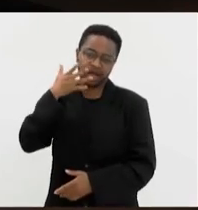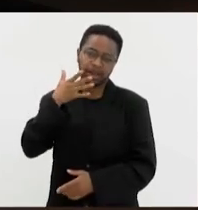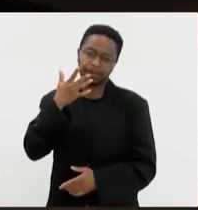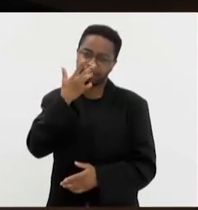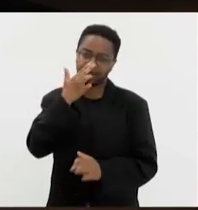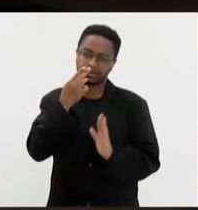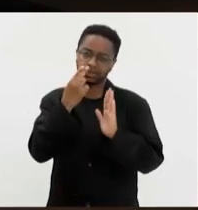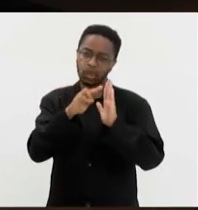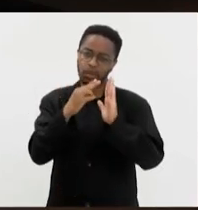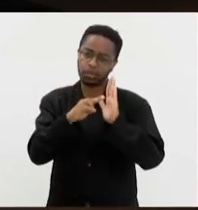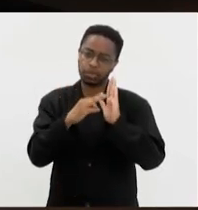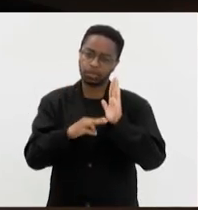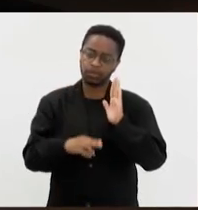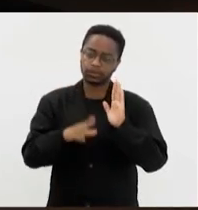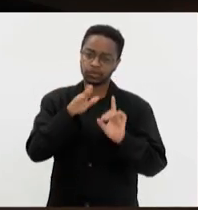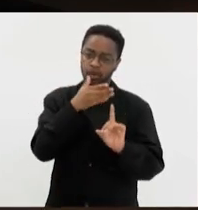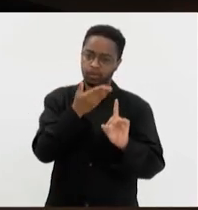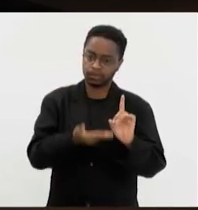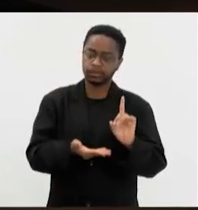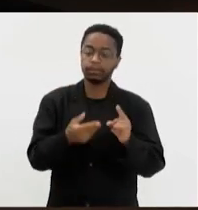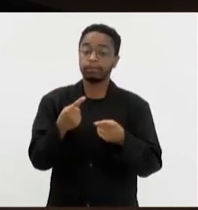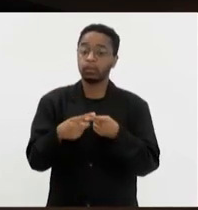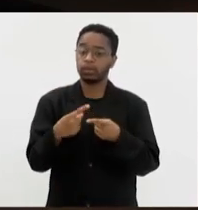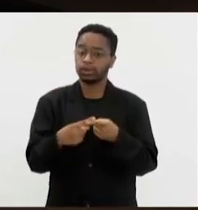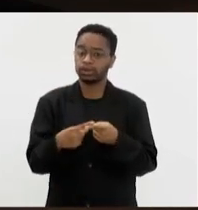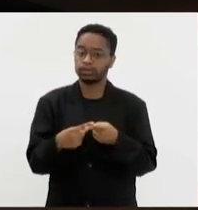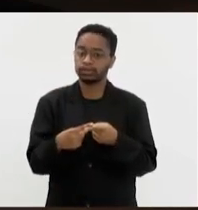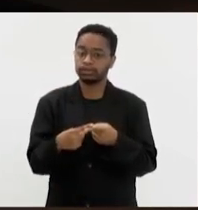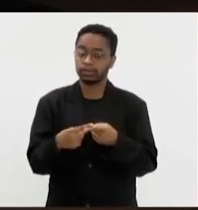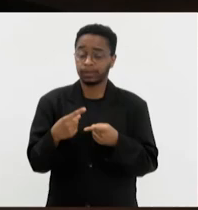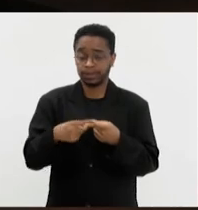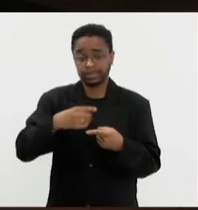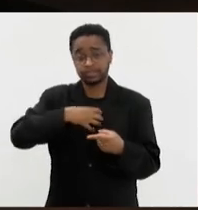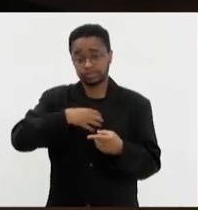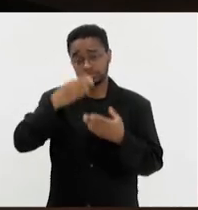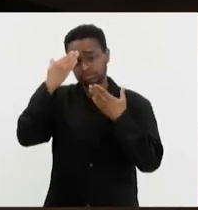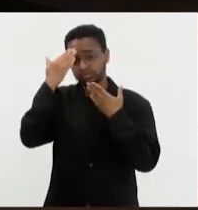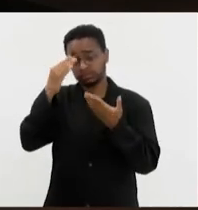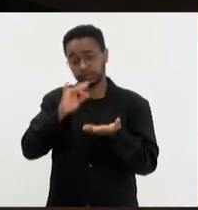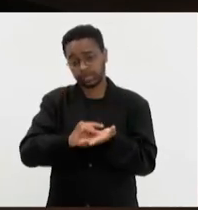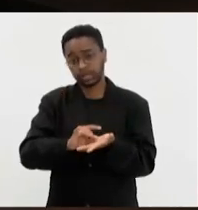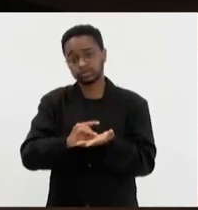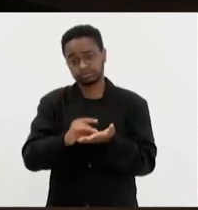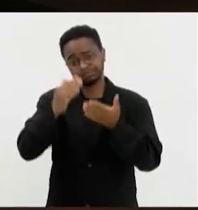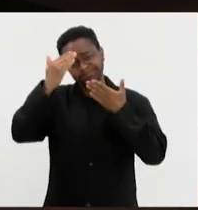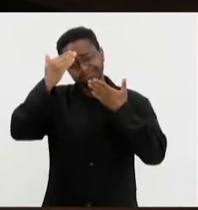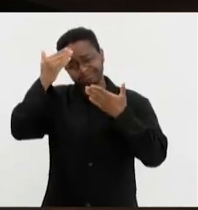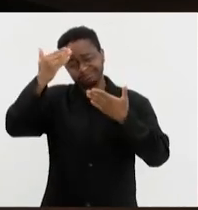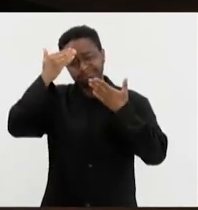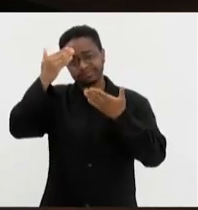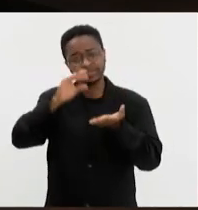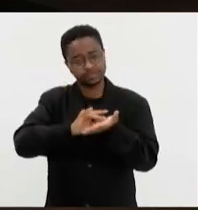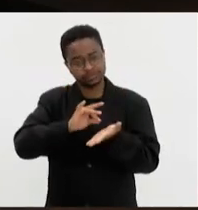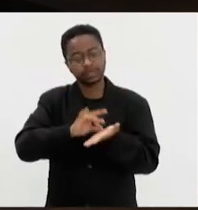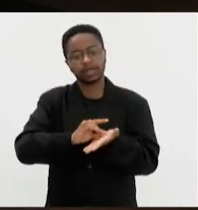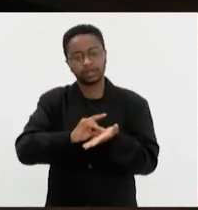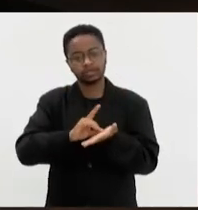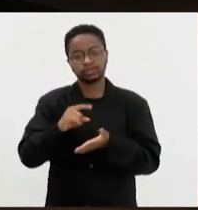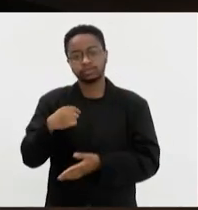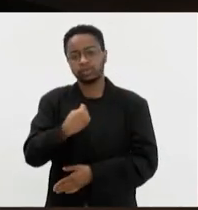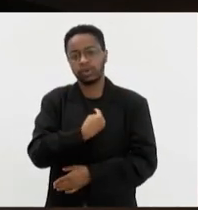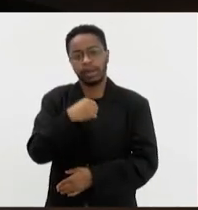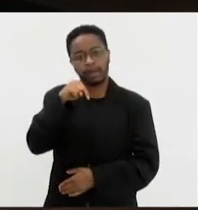para para homenagear por a gratidão é muito grande a gratidão é muito grande de nós